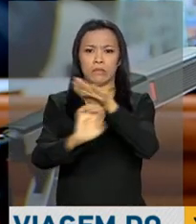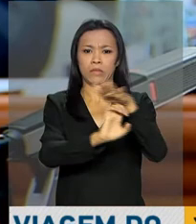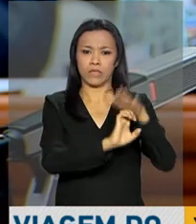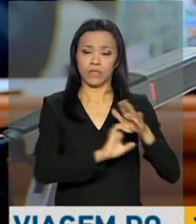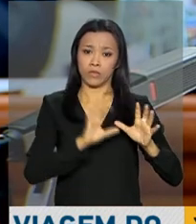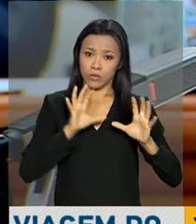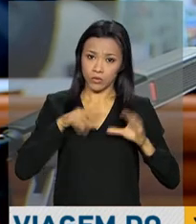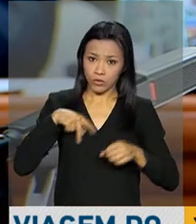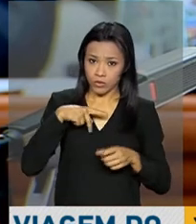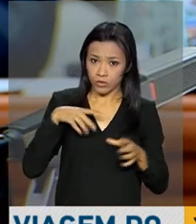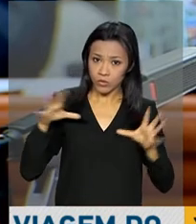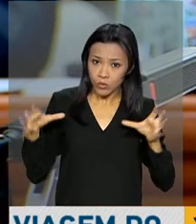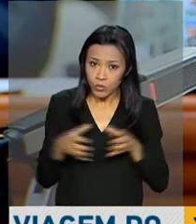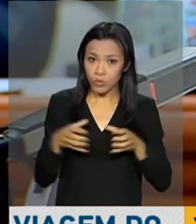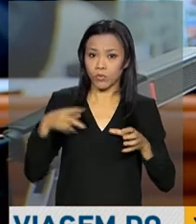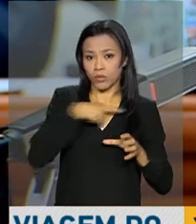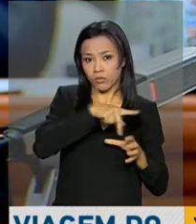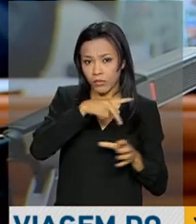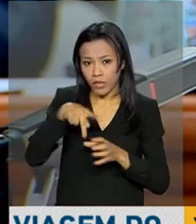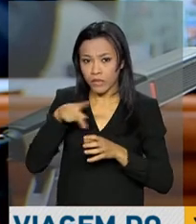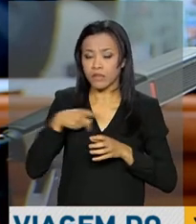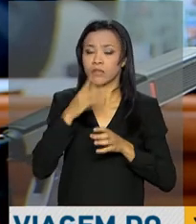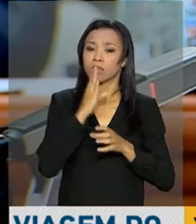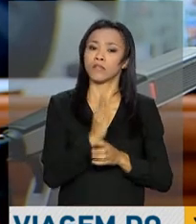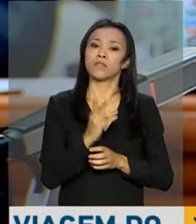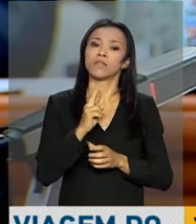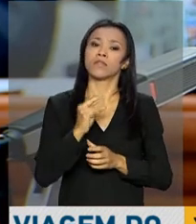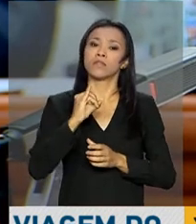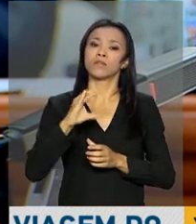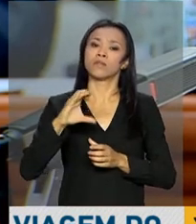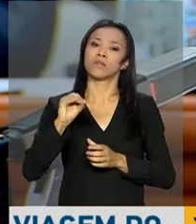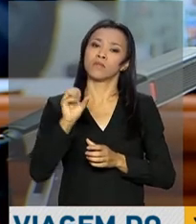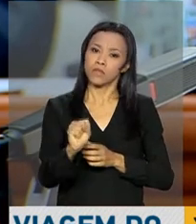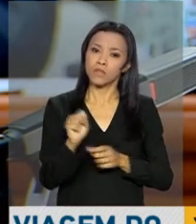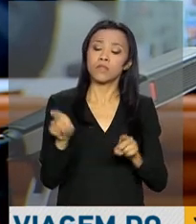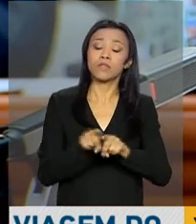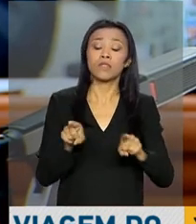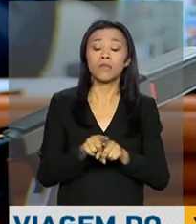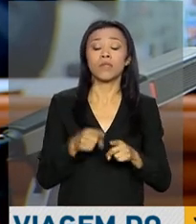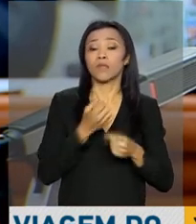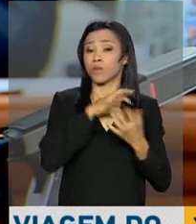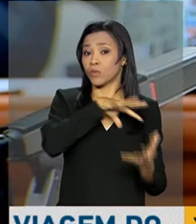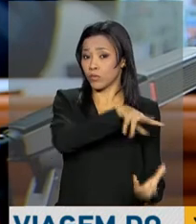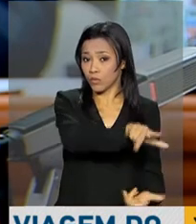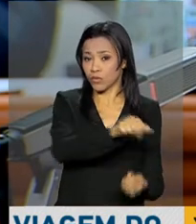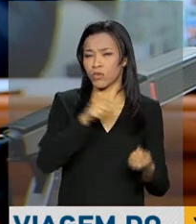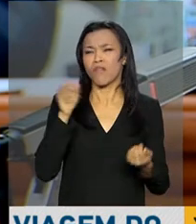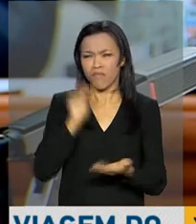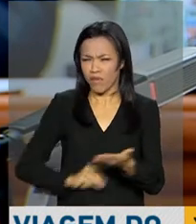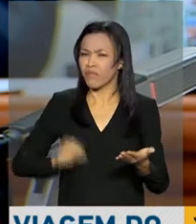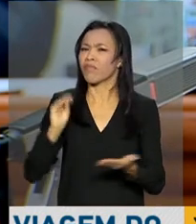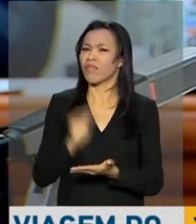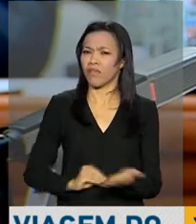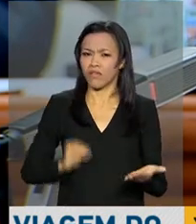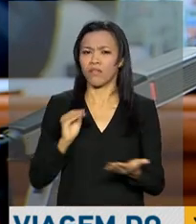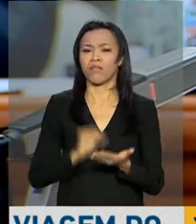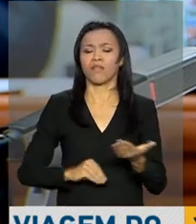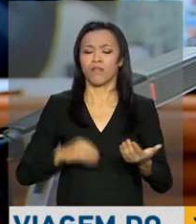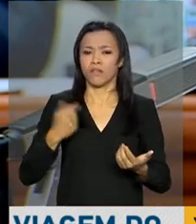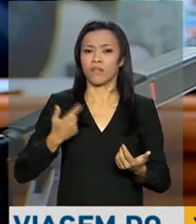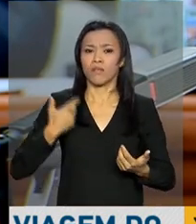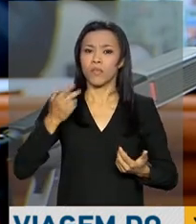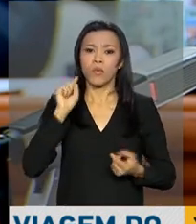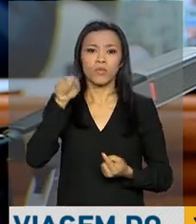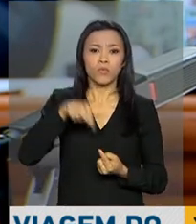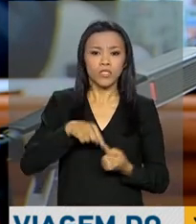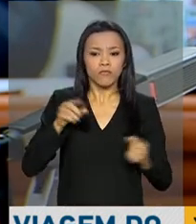do BRICS e do mundo. Ainda há muito o que podemos e devemos fazer para estimular o